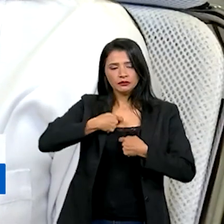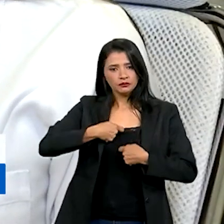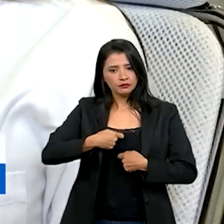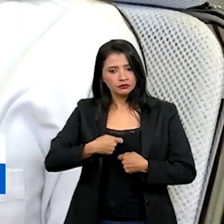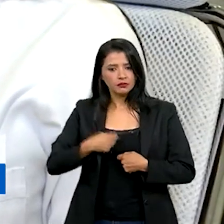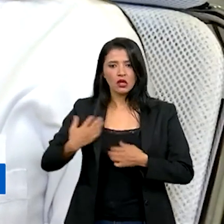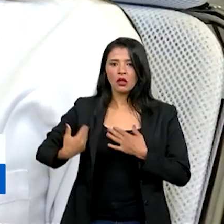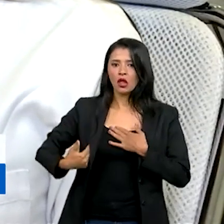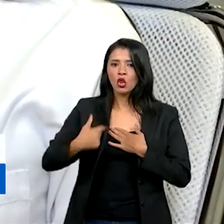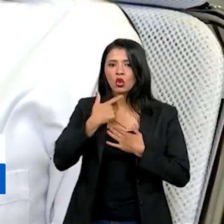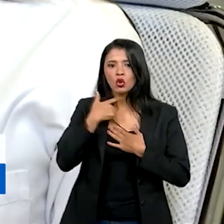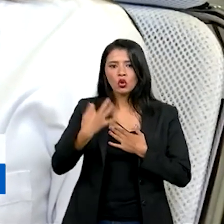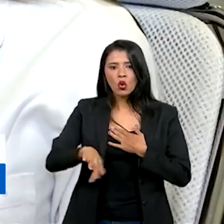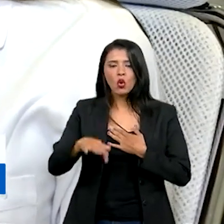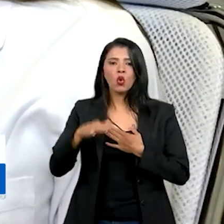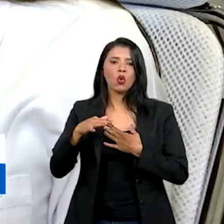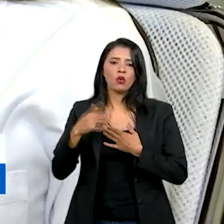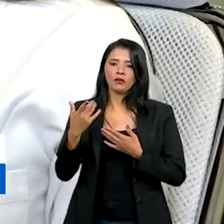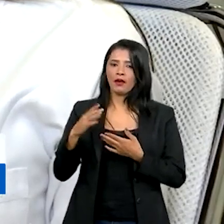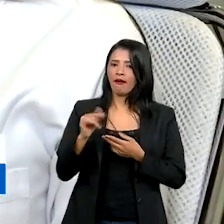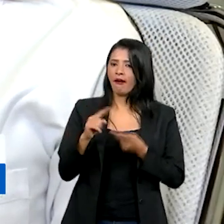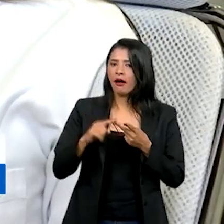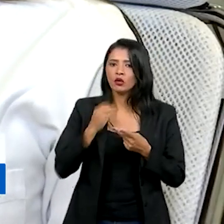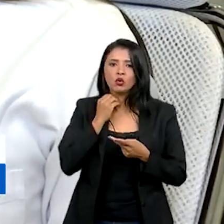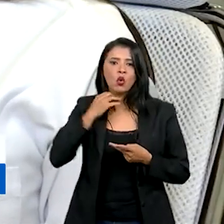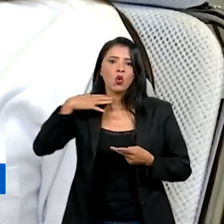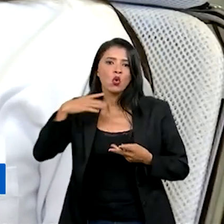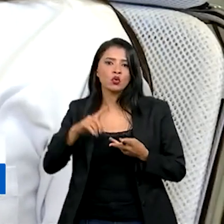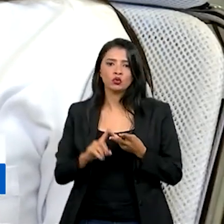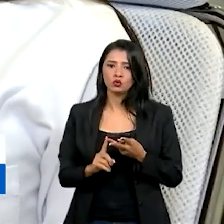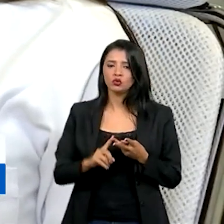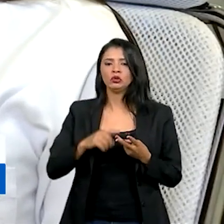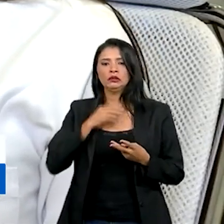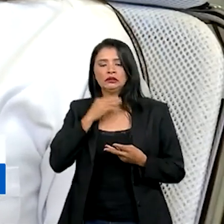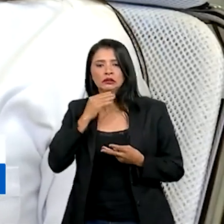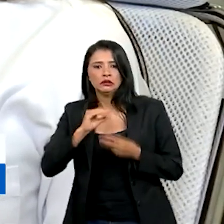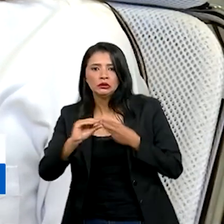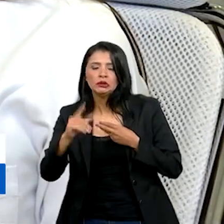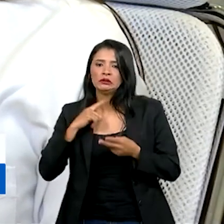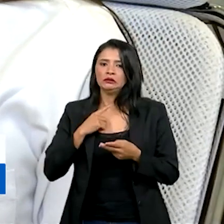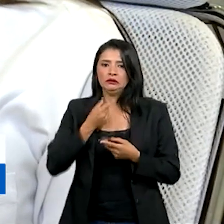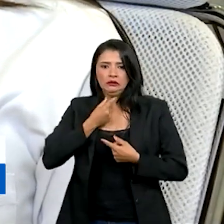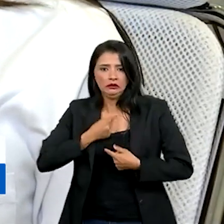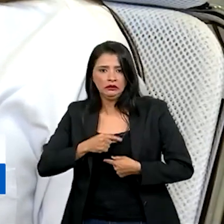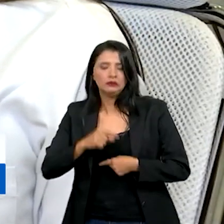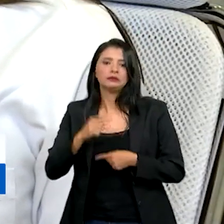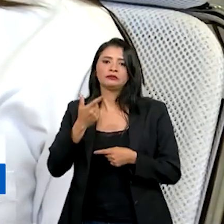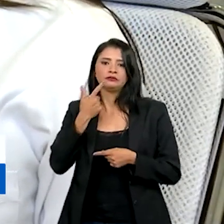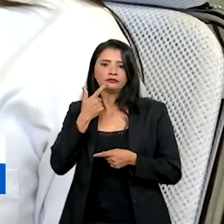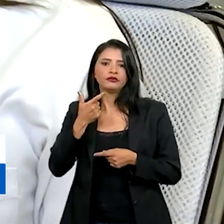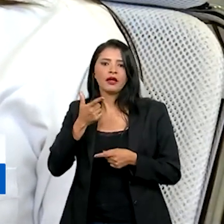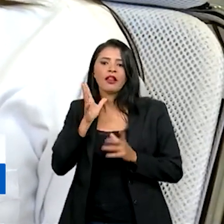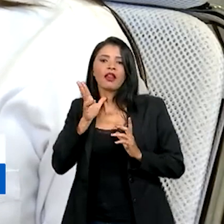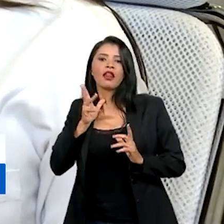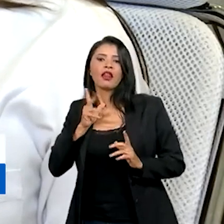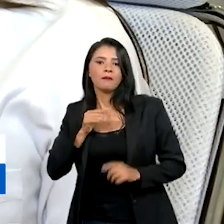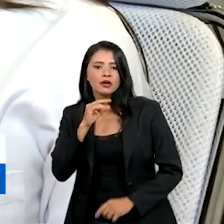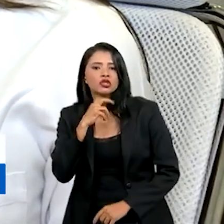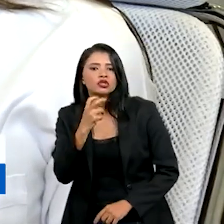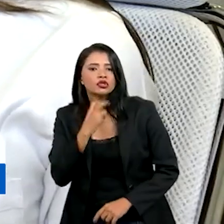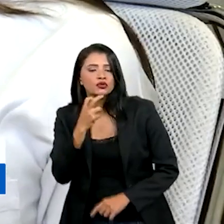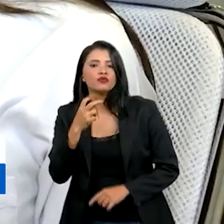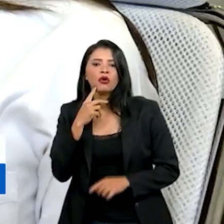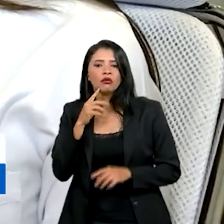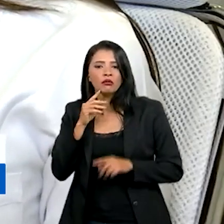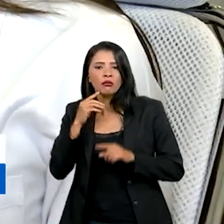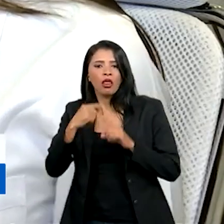nessa região, caroço no pescoço, rouquidão, engasgos, pigarro, ficar limpando a voz, falhas na